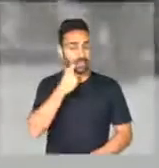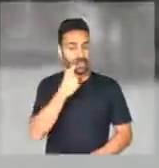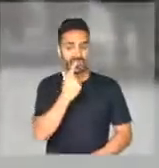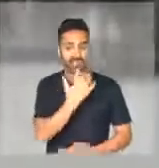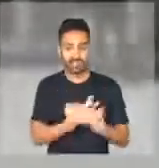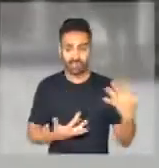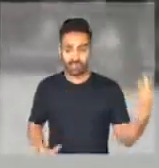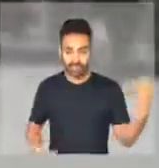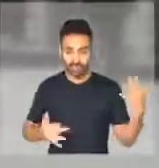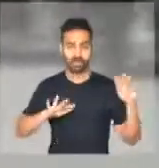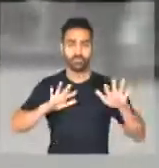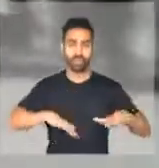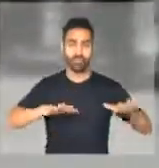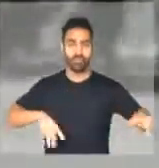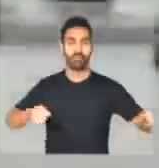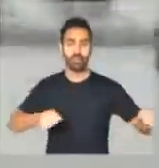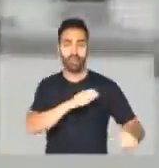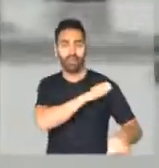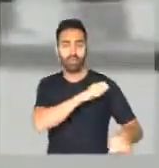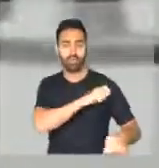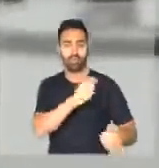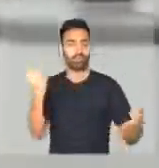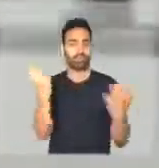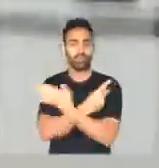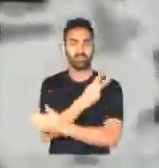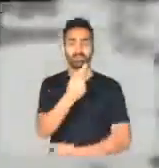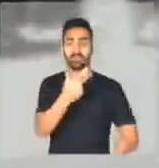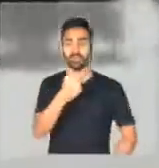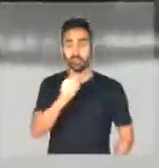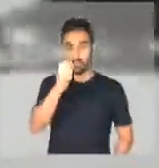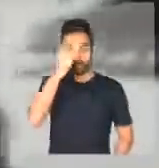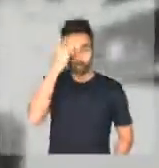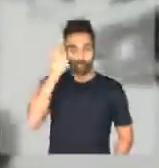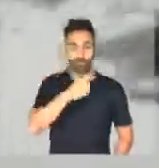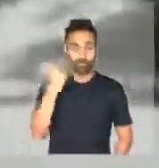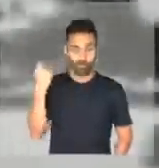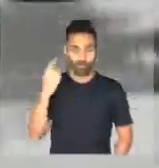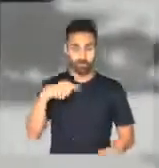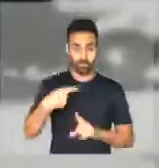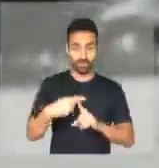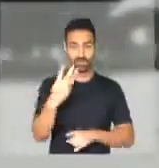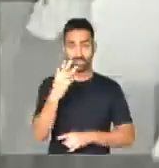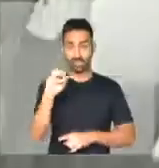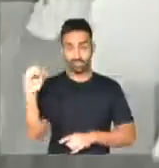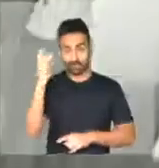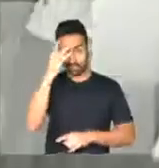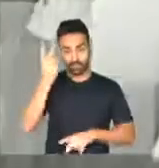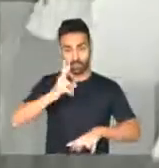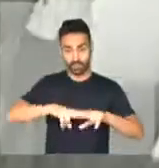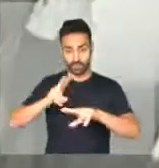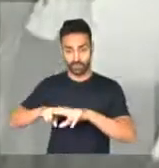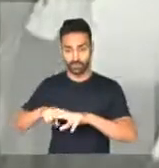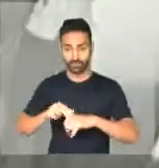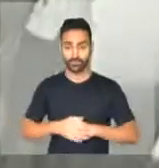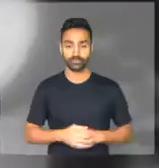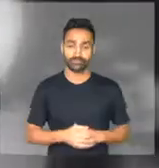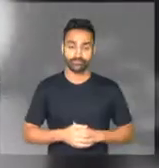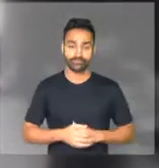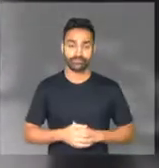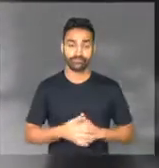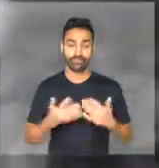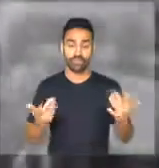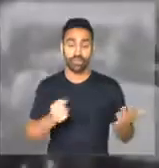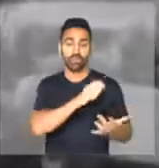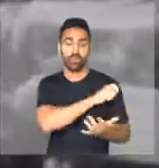uma passeata estudantil resultou em 28 mortos e mais de 300 presos. Em resposta,